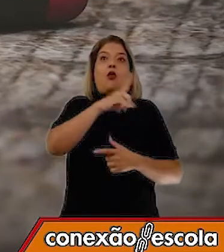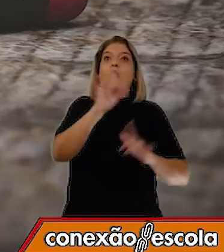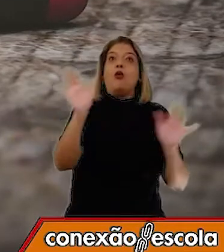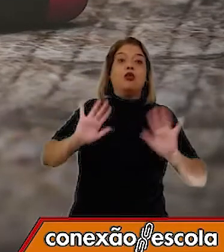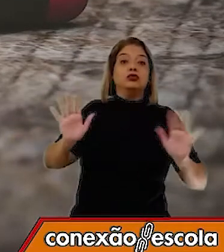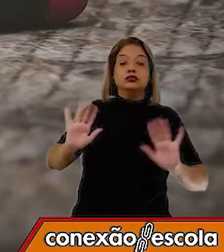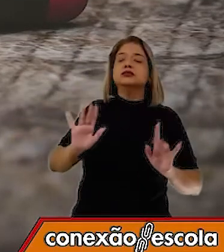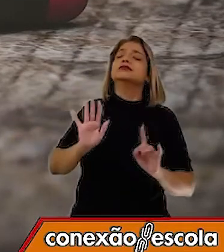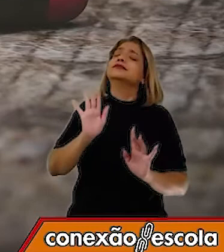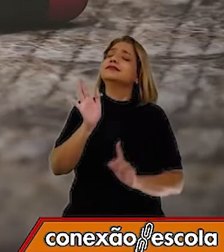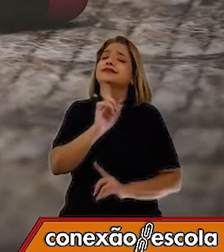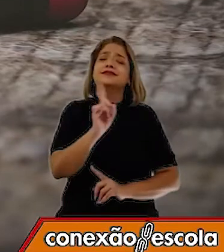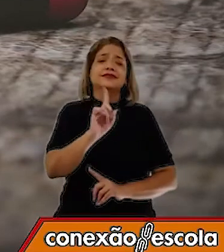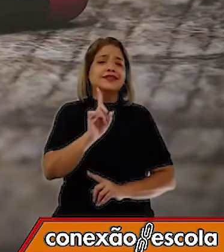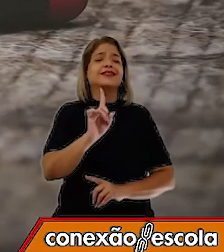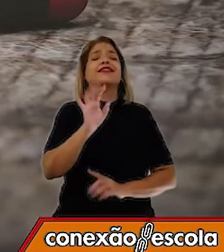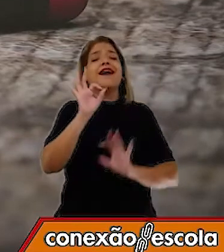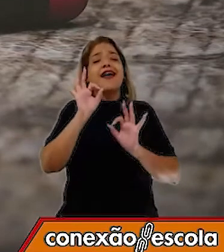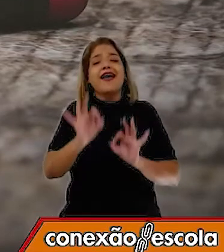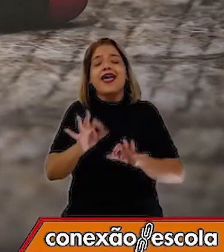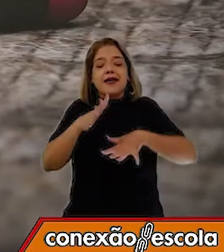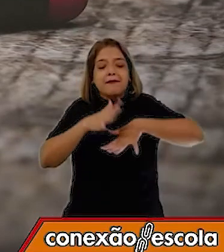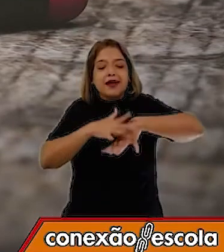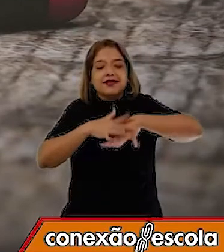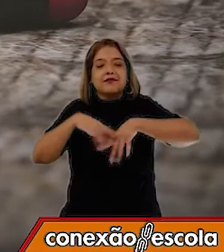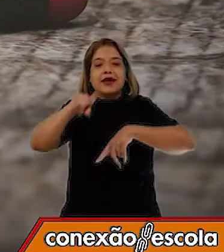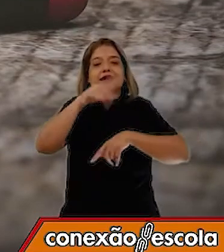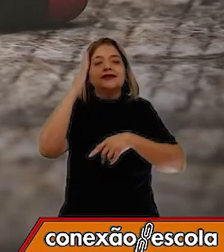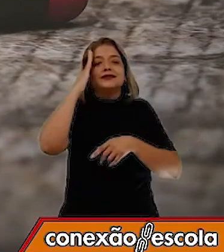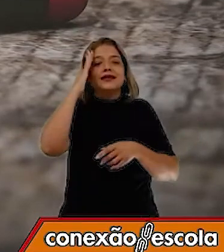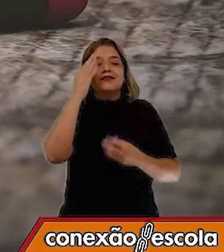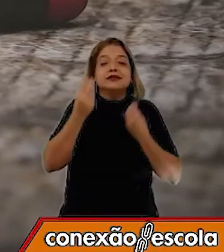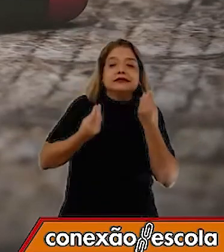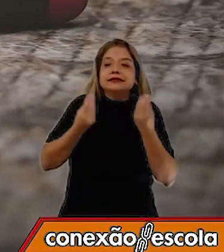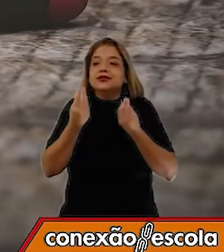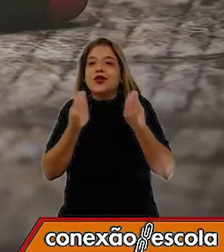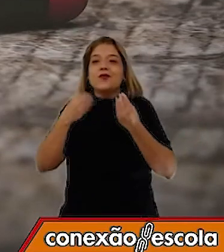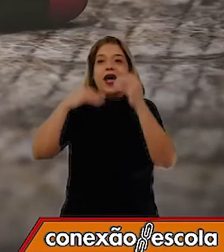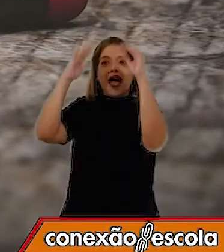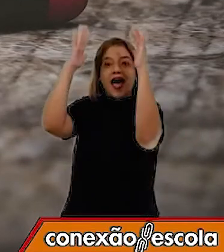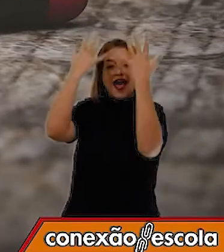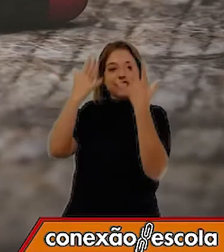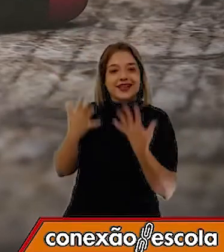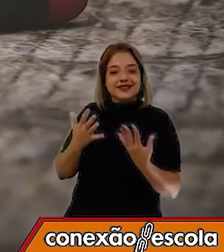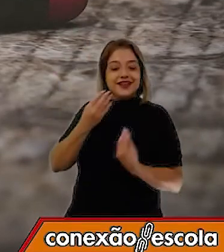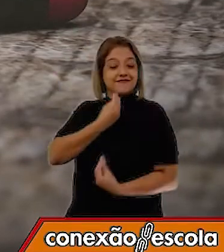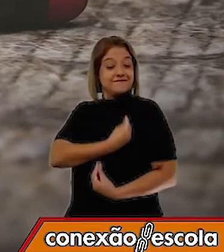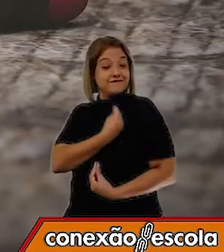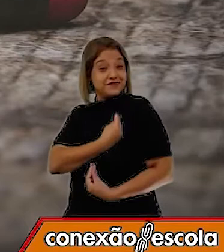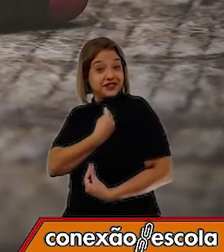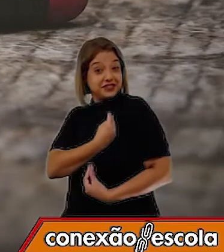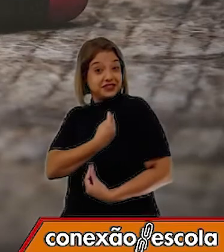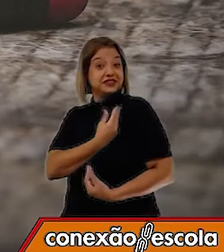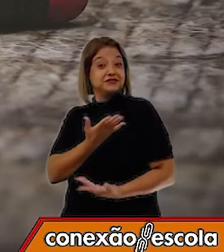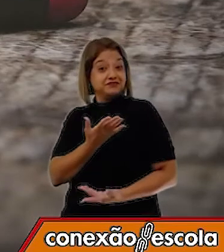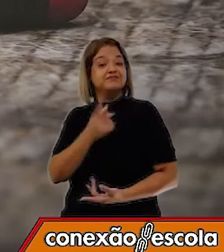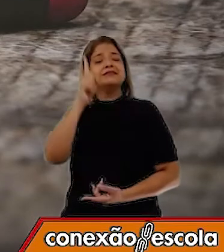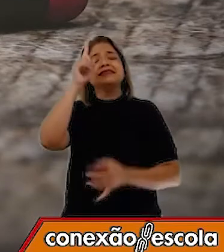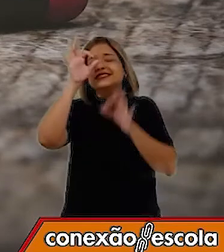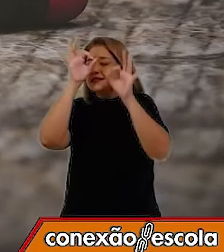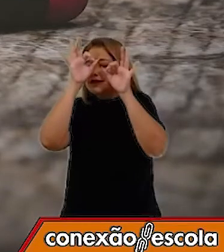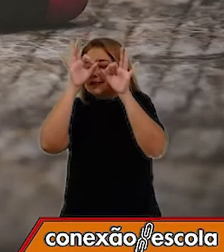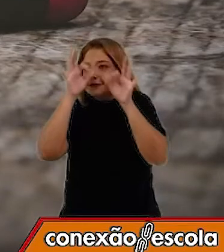matemática é apenas um jeitinho que você tem que analisar. E ela é sempre